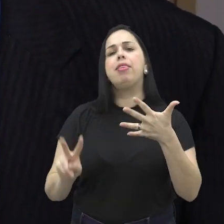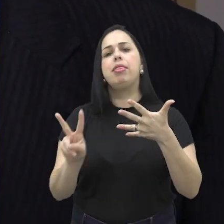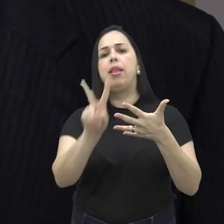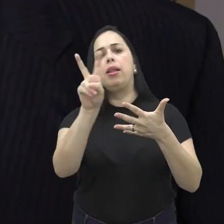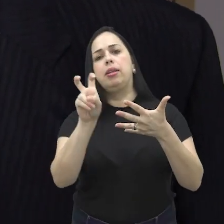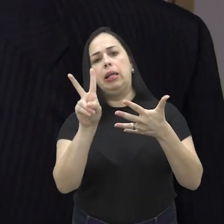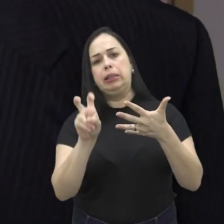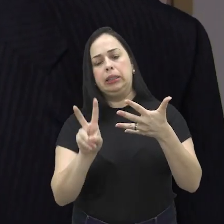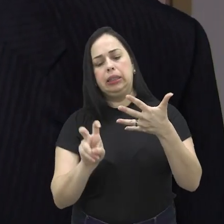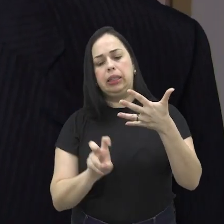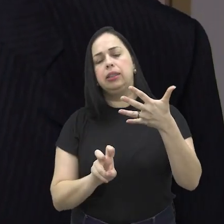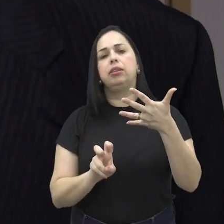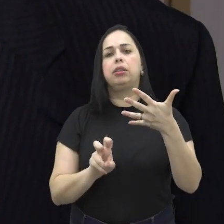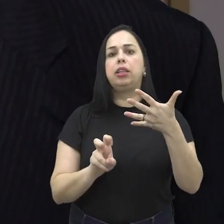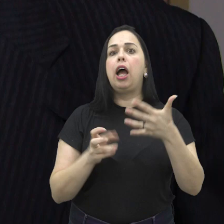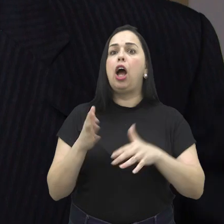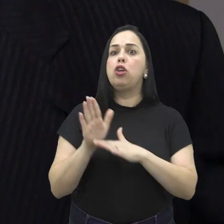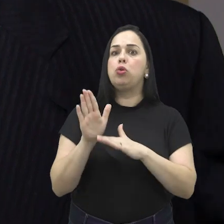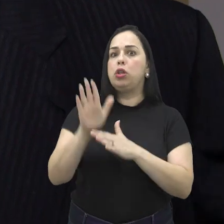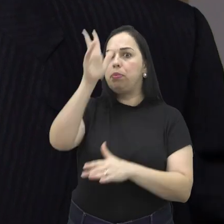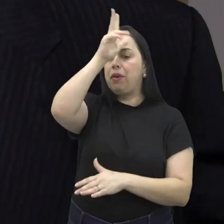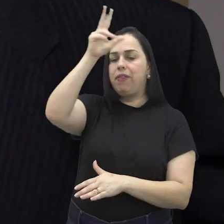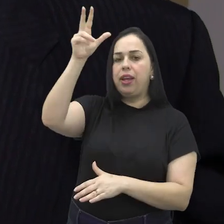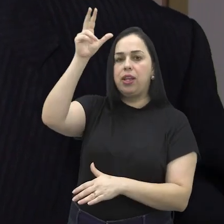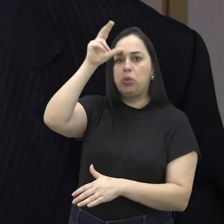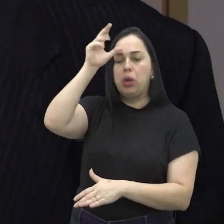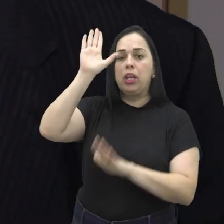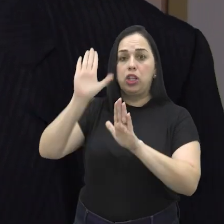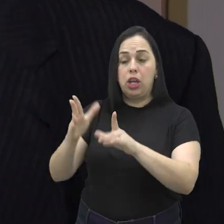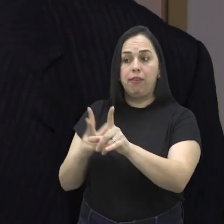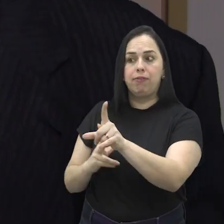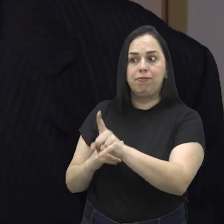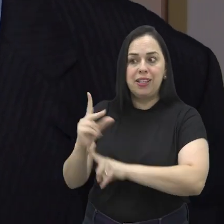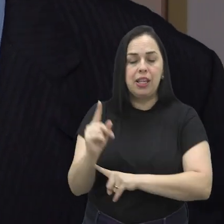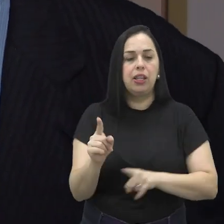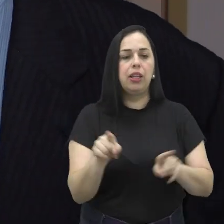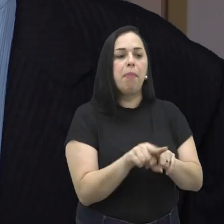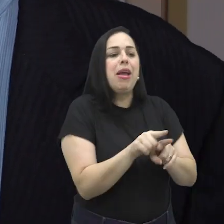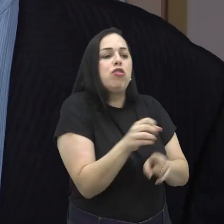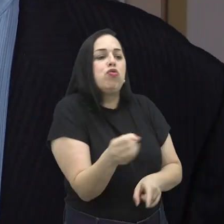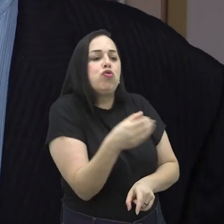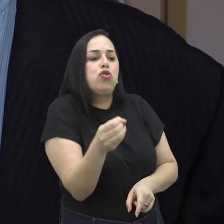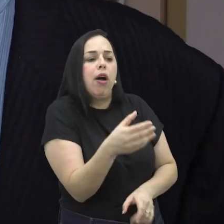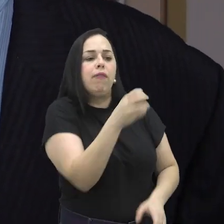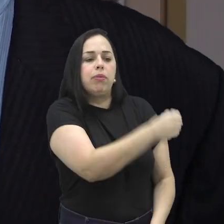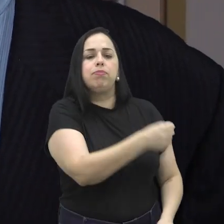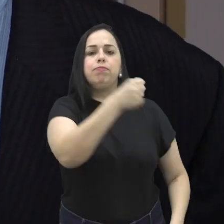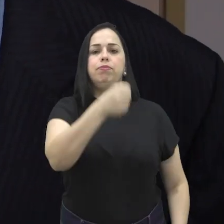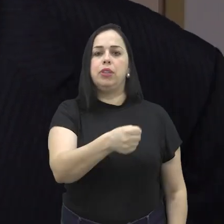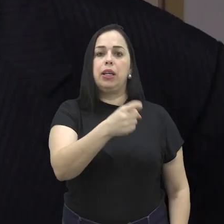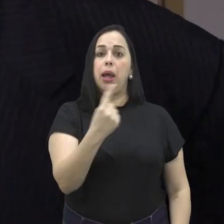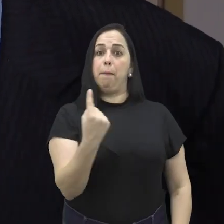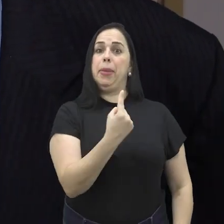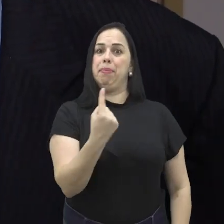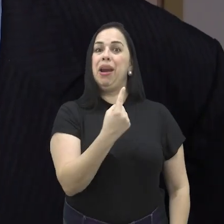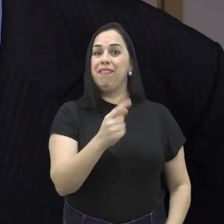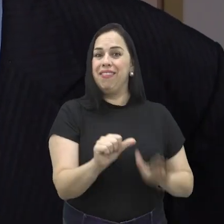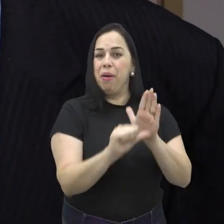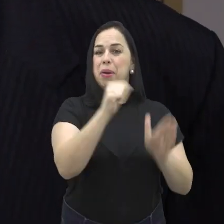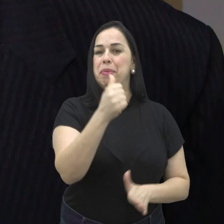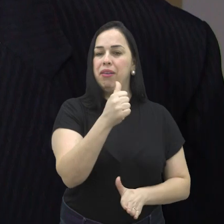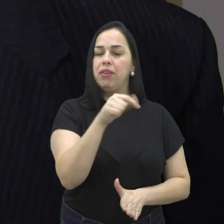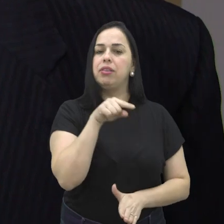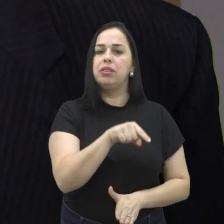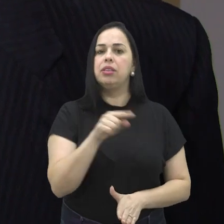muita importância para os prefeitos que foram reeleitos e para os novos prefeitos que foram eleitos para o primeiro